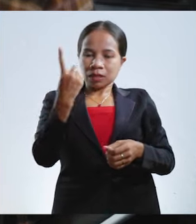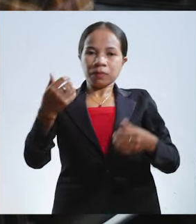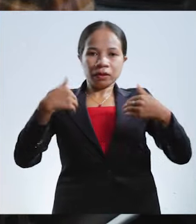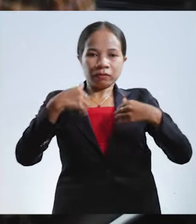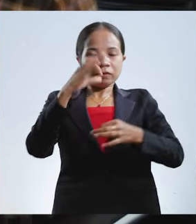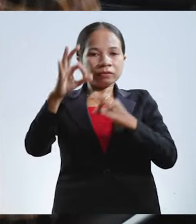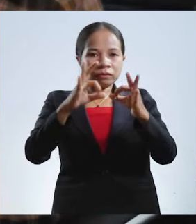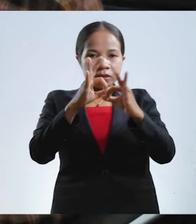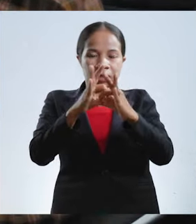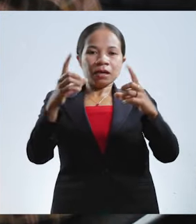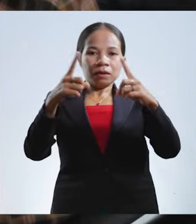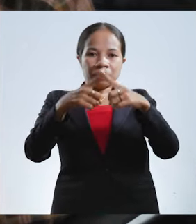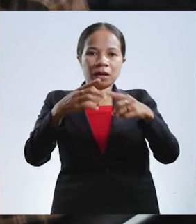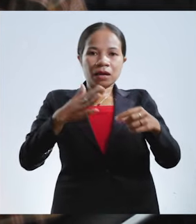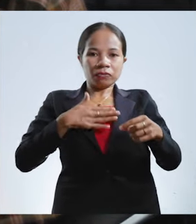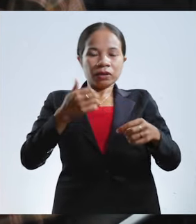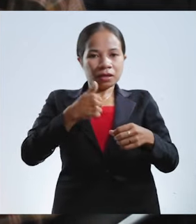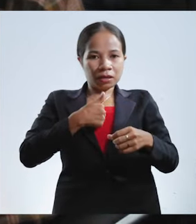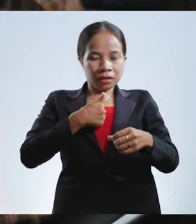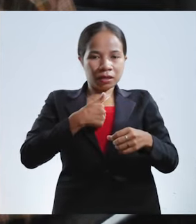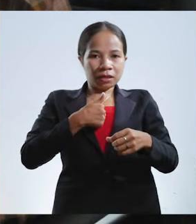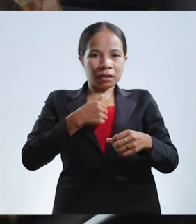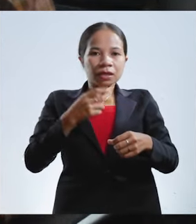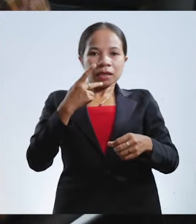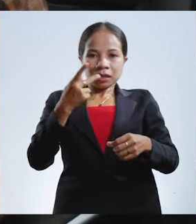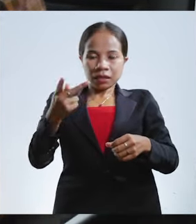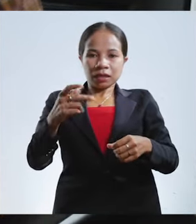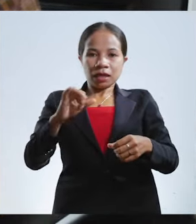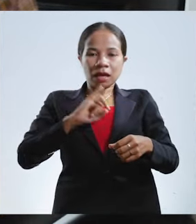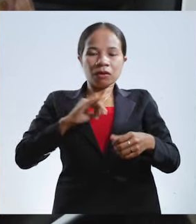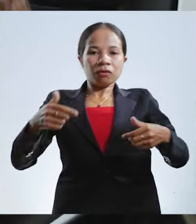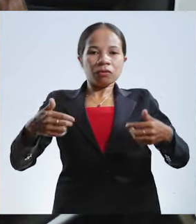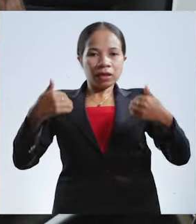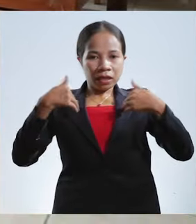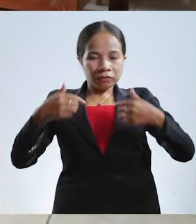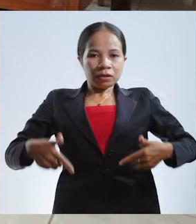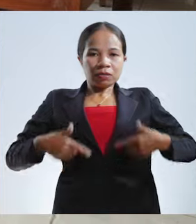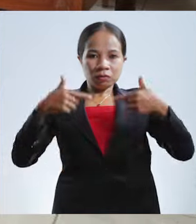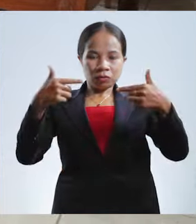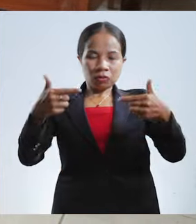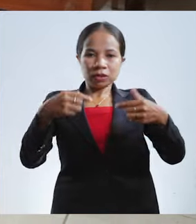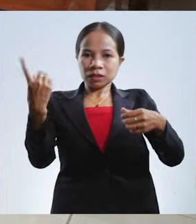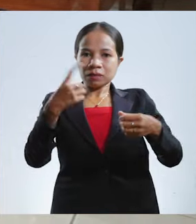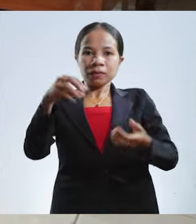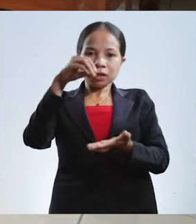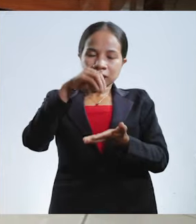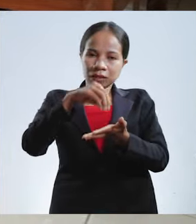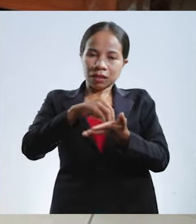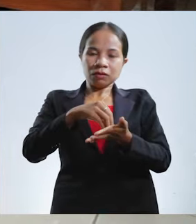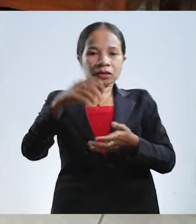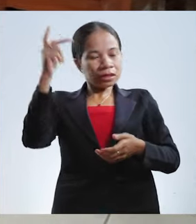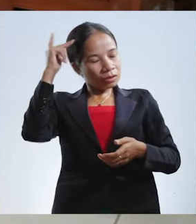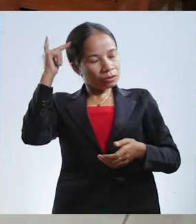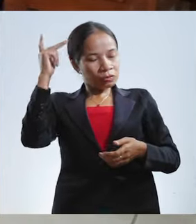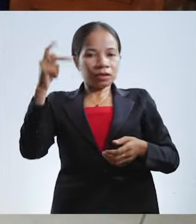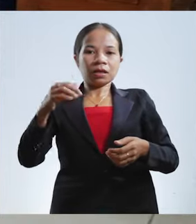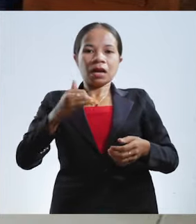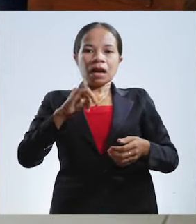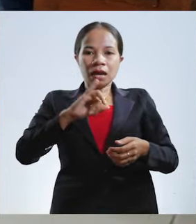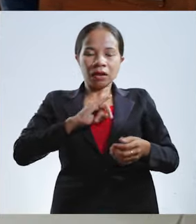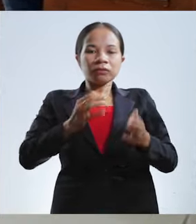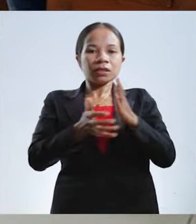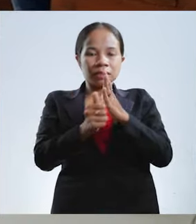ia fiar bahunia ang katak how how ia moto moris moto ga principio moris de mak sempre tau ia nak buta katak how ni abilidad